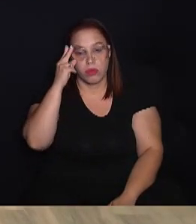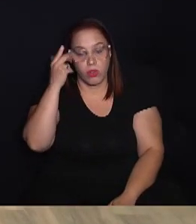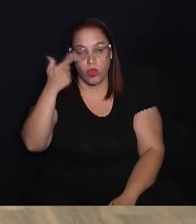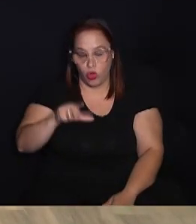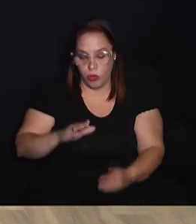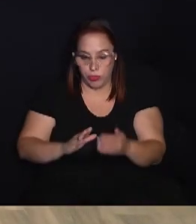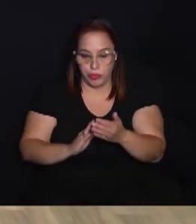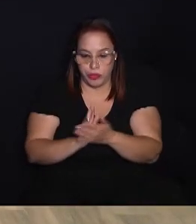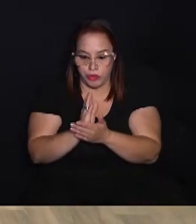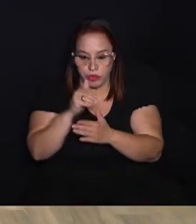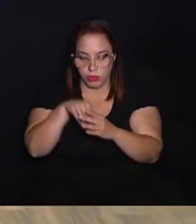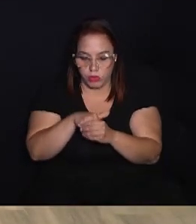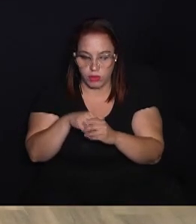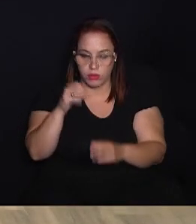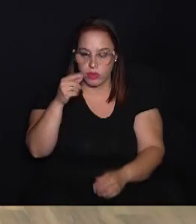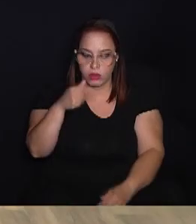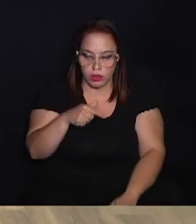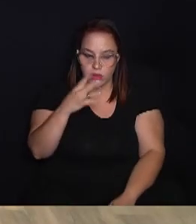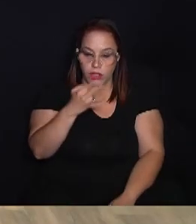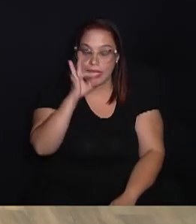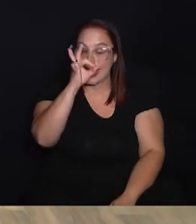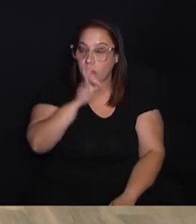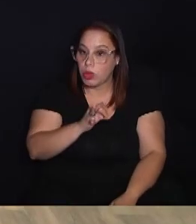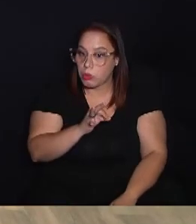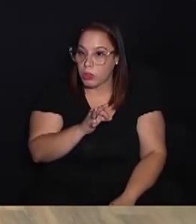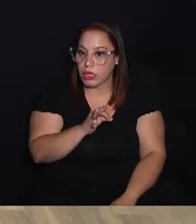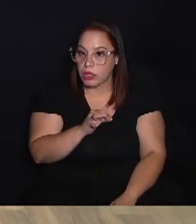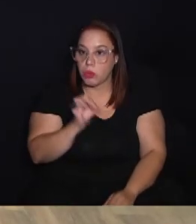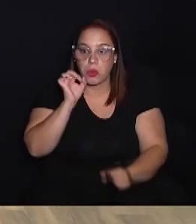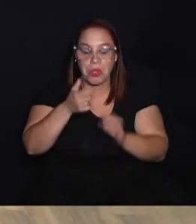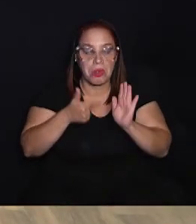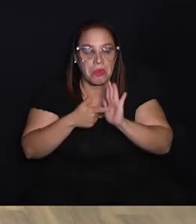vitoriosa nessa eleição aqui em Campinas. Nós tivemos